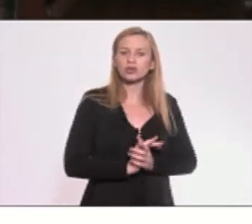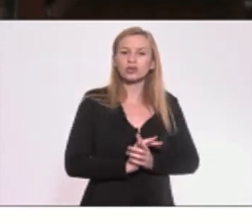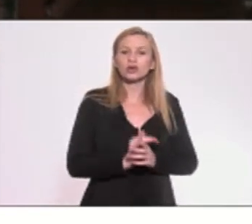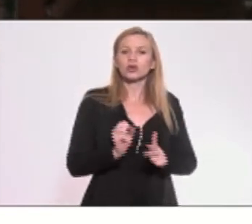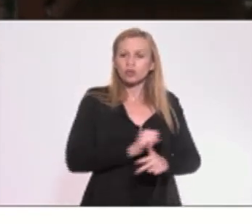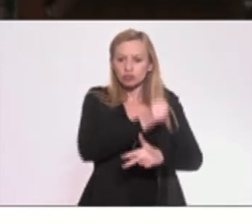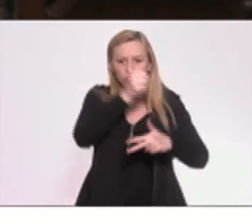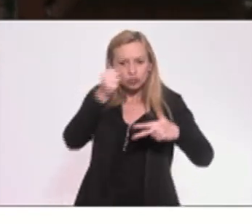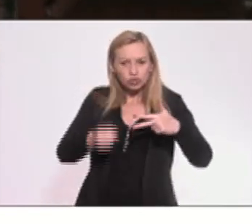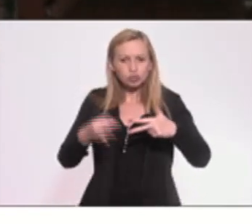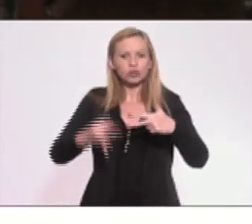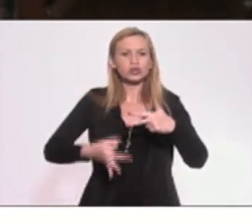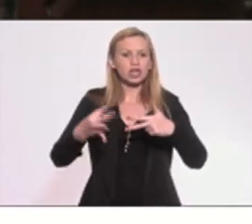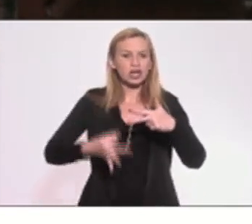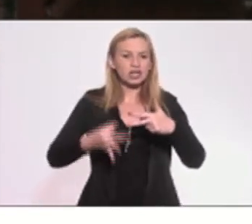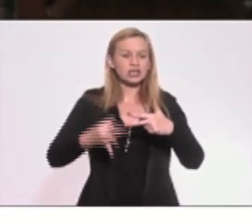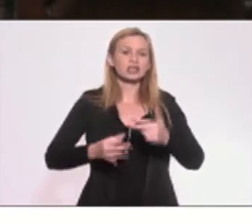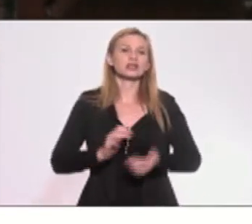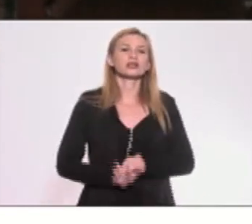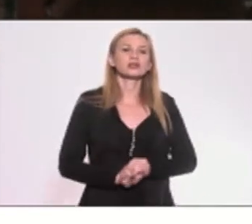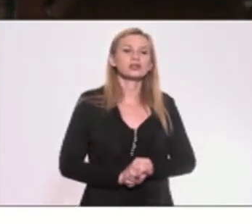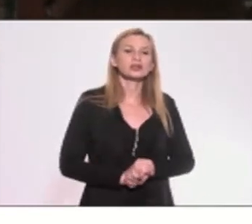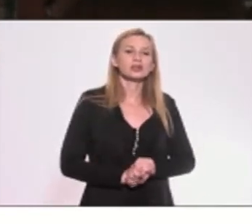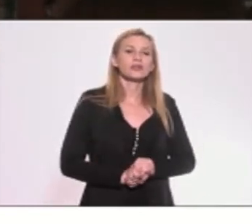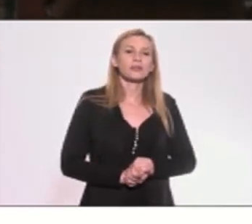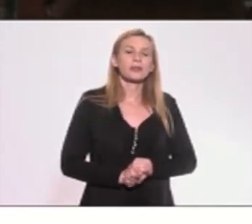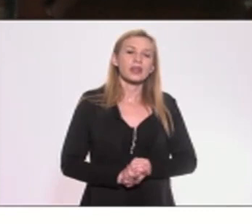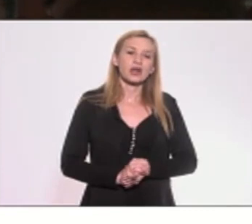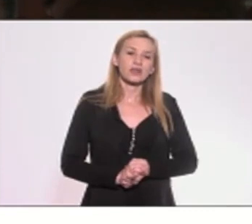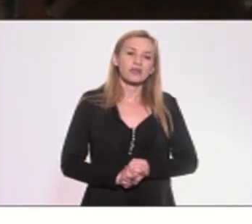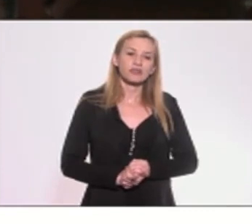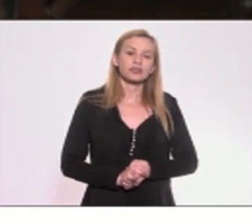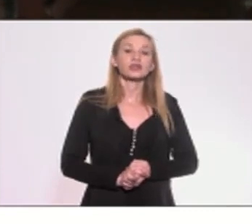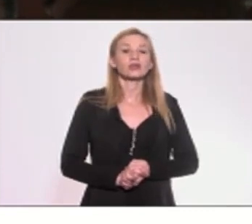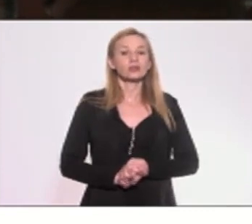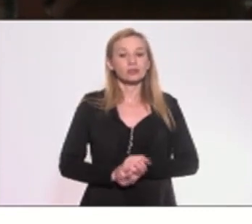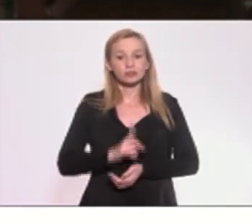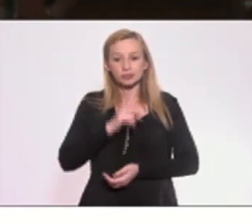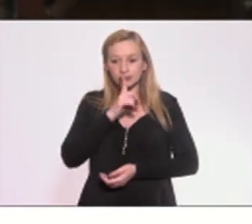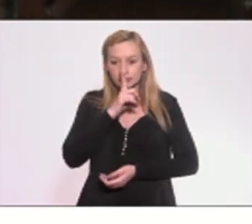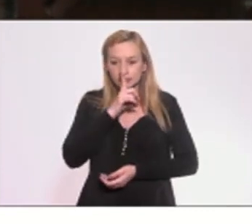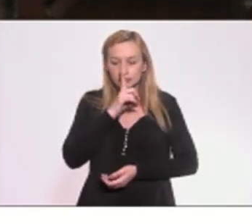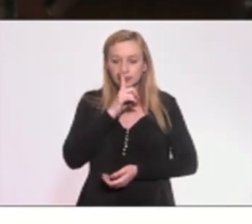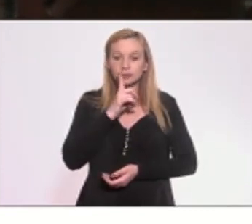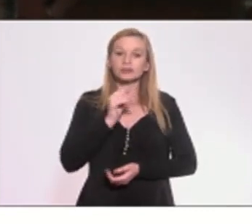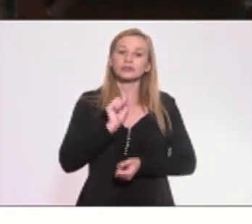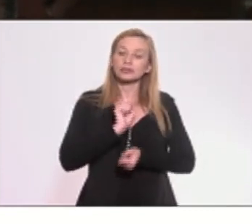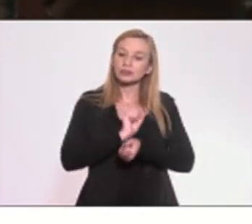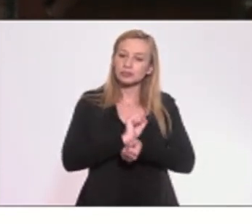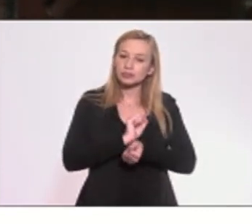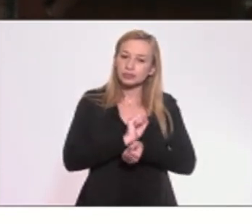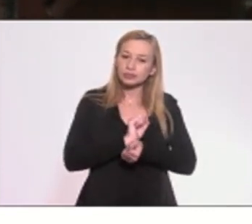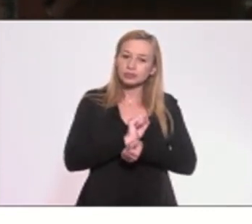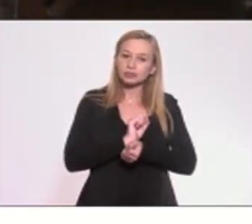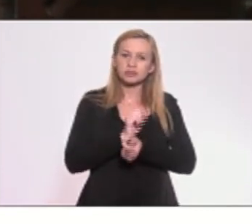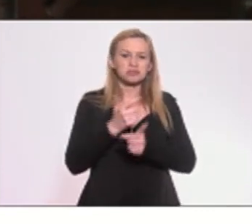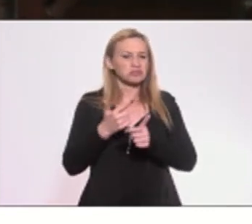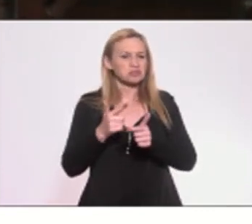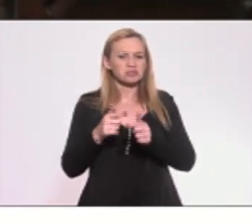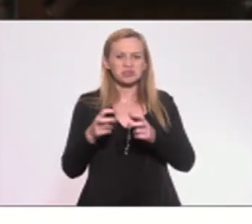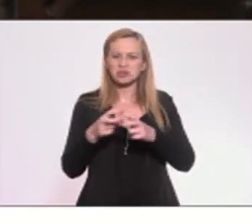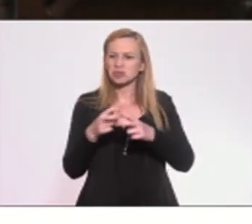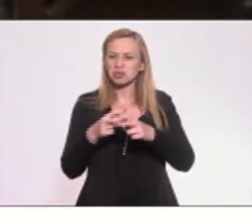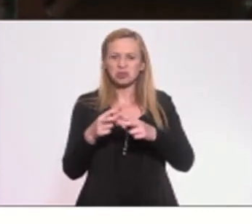poderes, assim se manteve inerte, em silêncio, para não comprar mais briga onde não